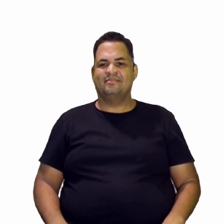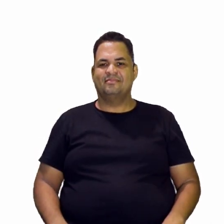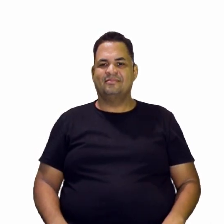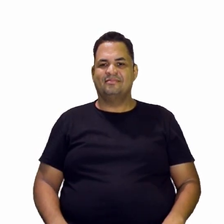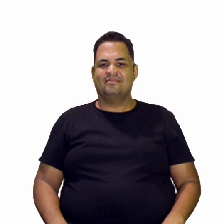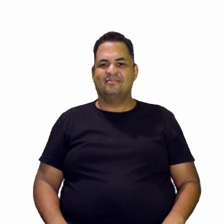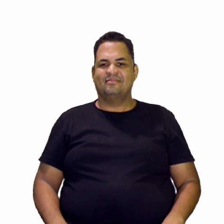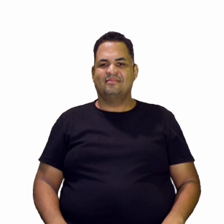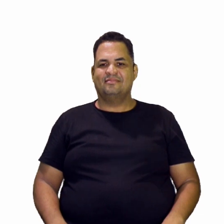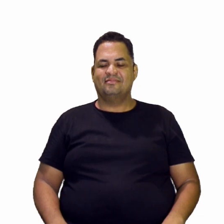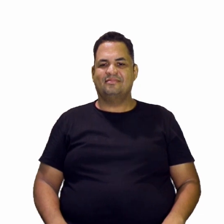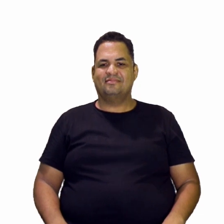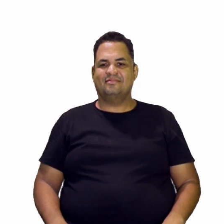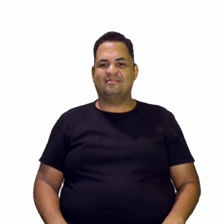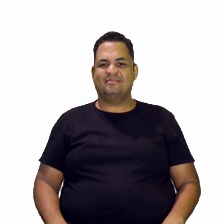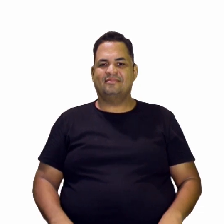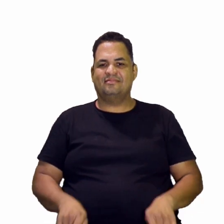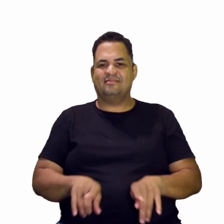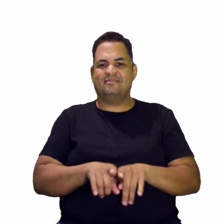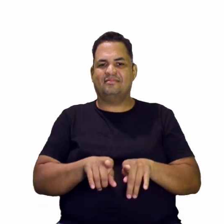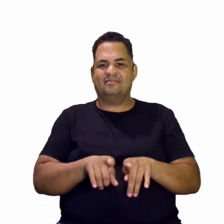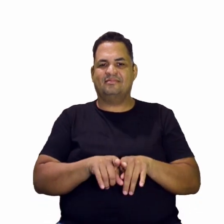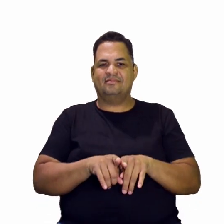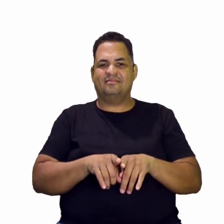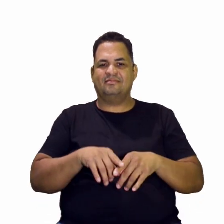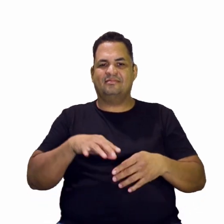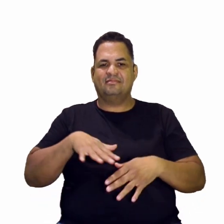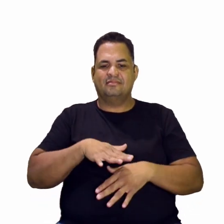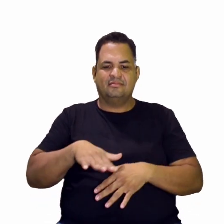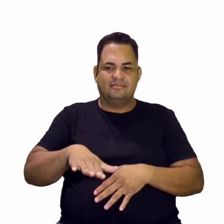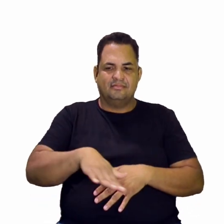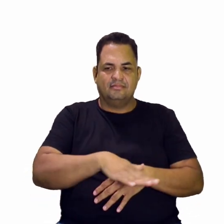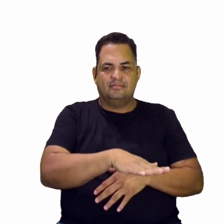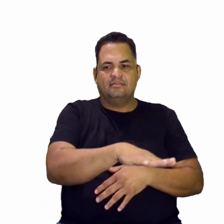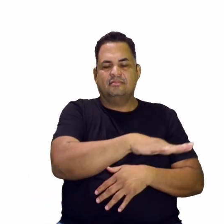né? Aí nós temos os répteis